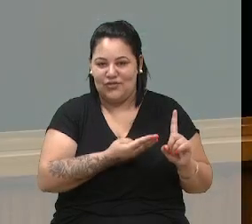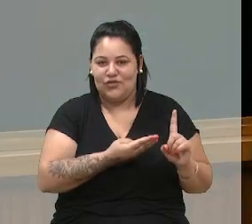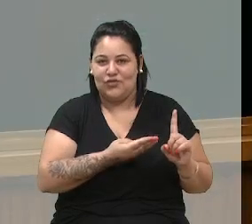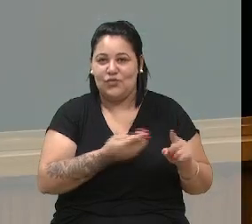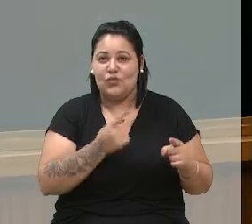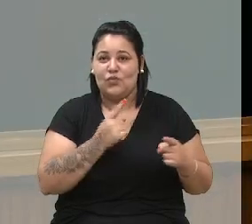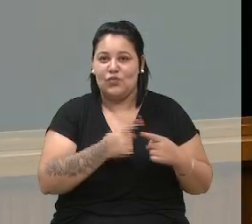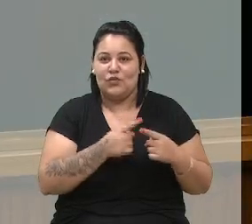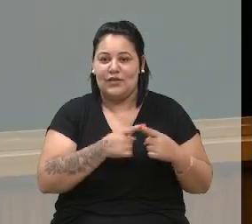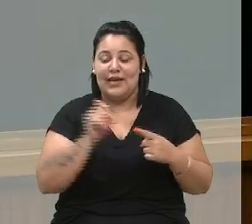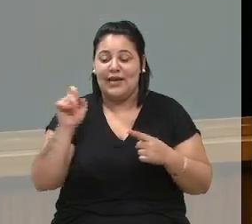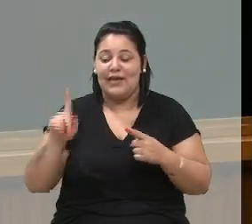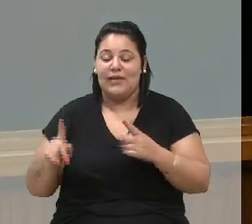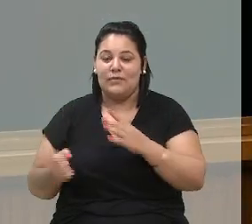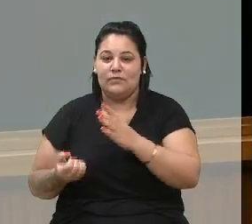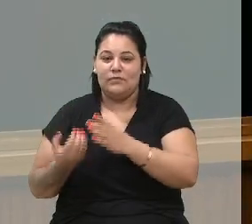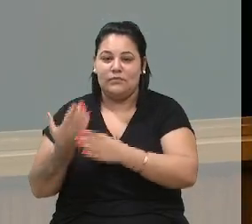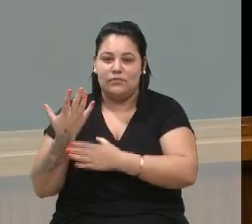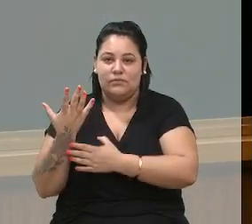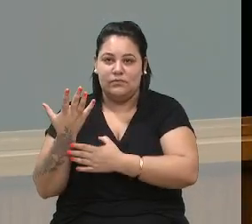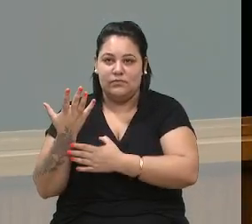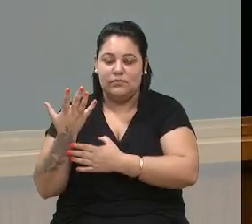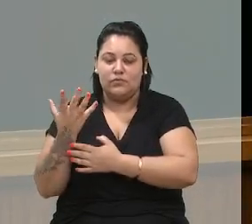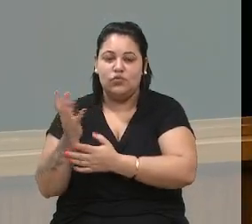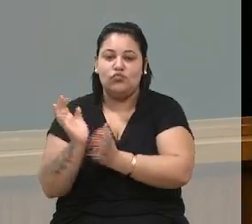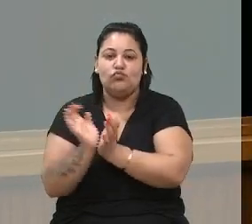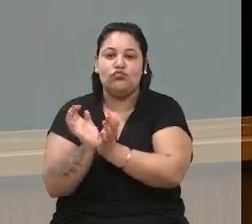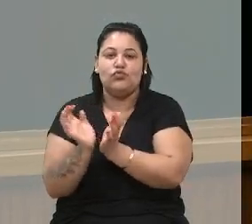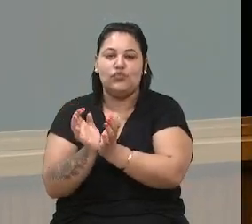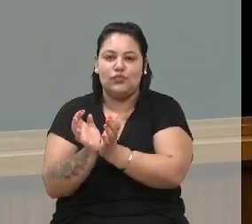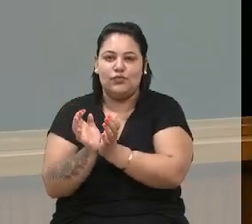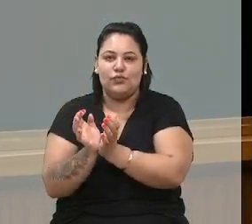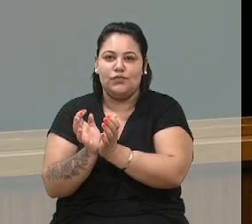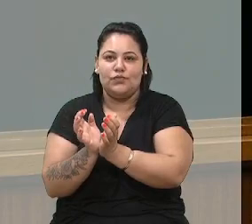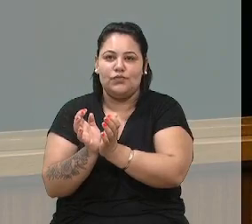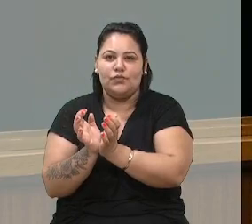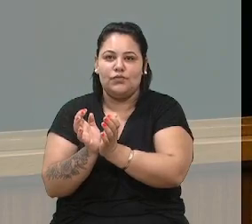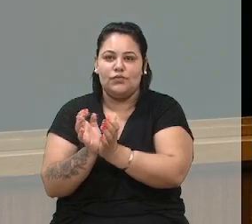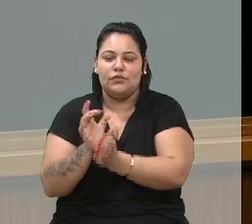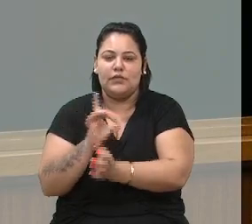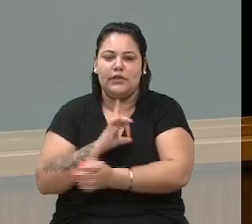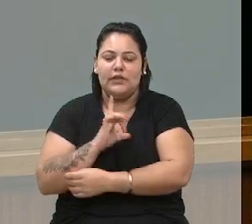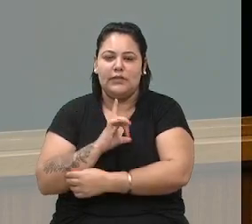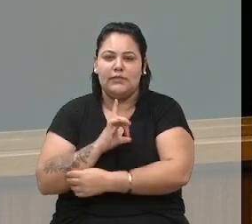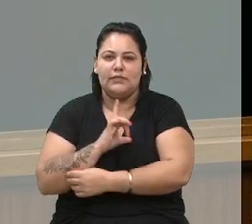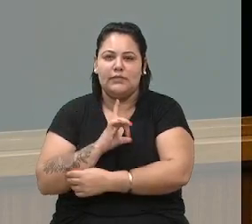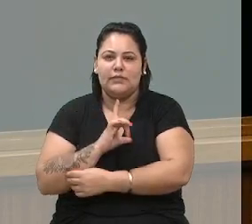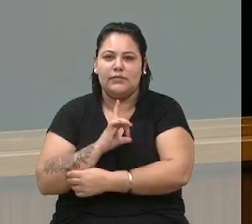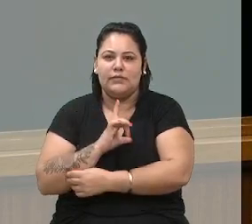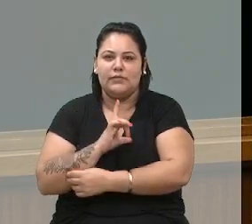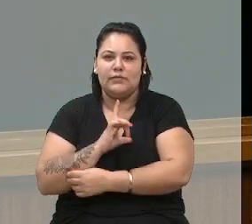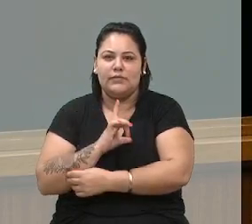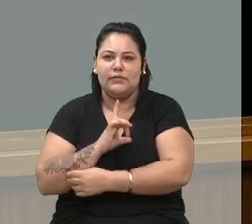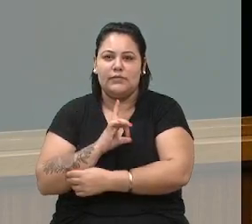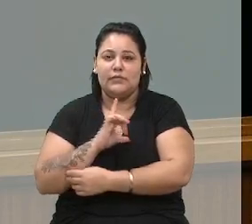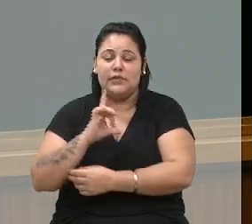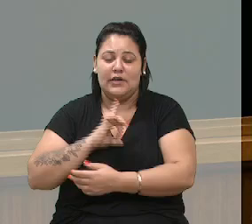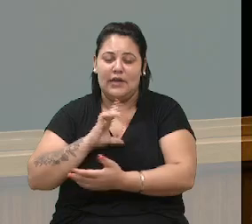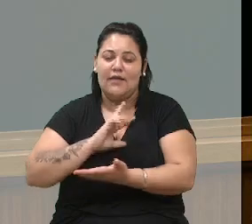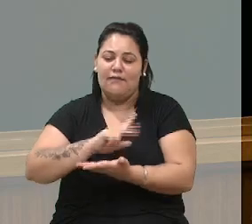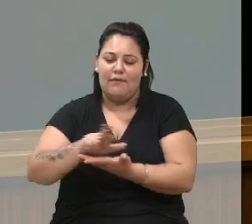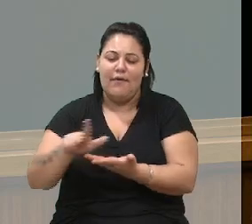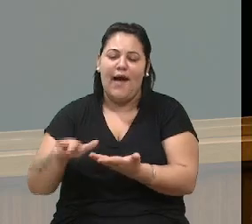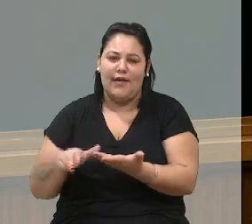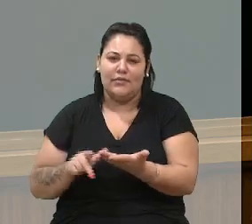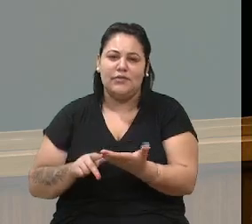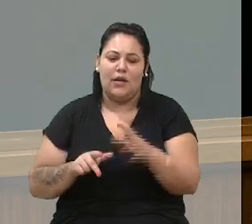da fundadora do grupo, né, que tem mais de, deixa eu ver quanto que eu vi, são várias redes,